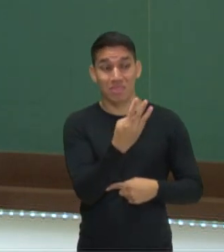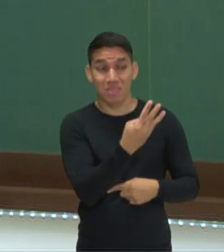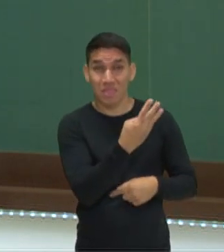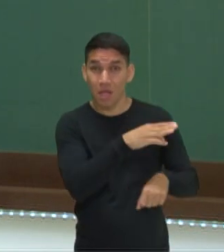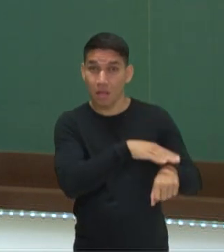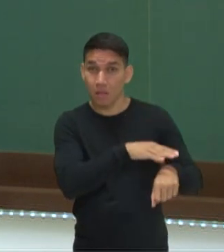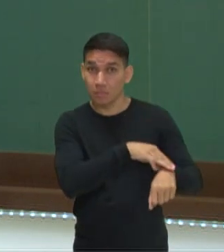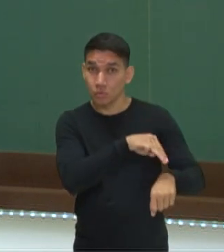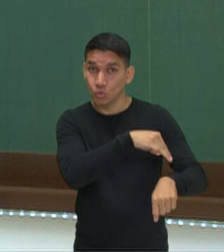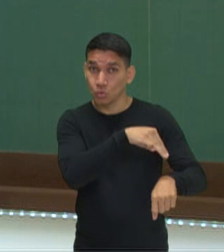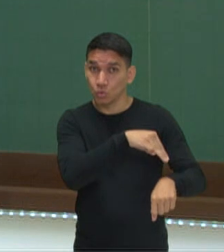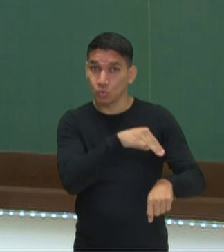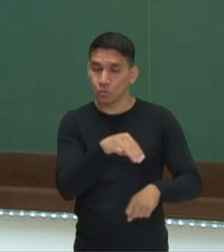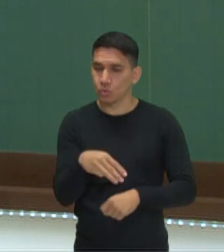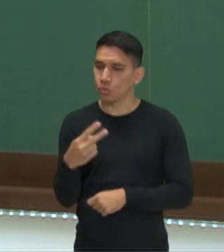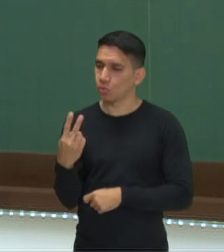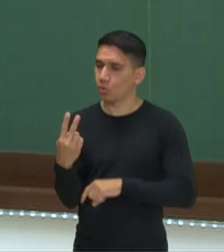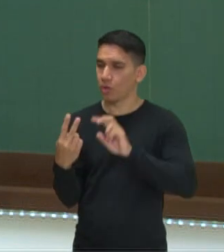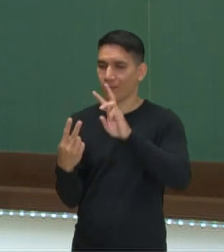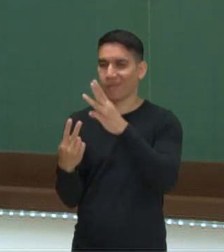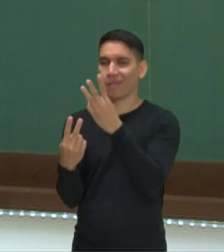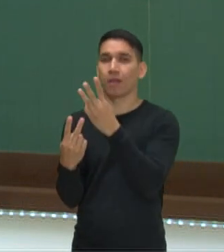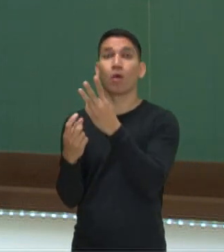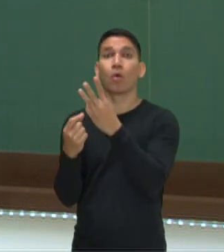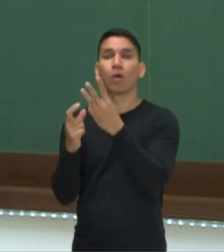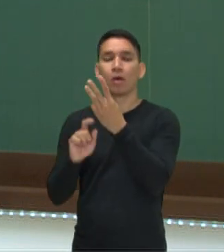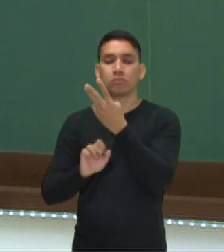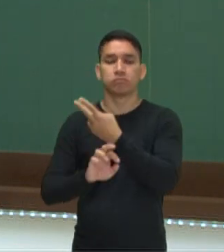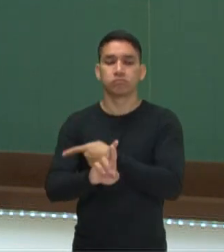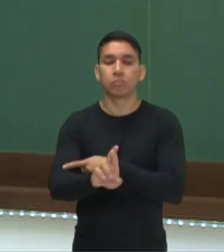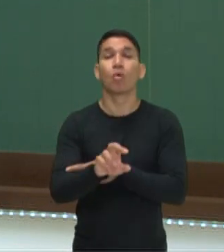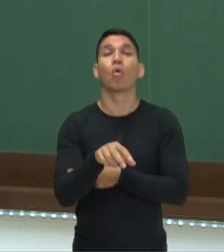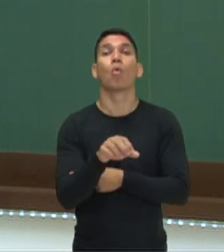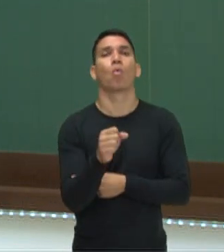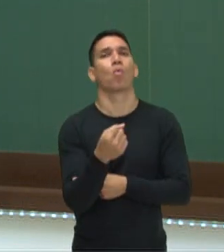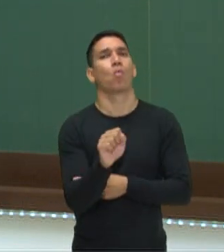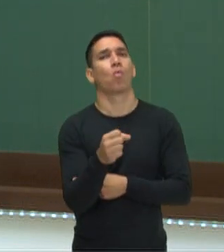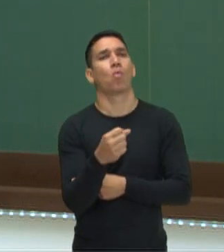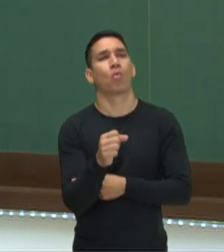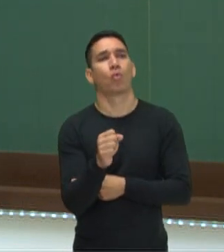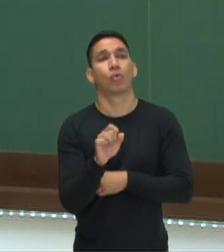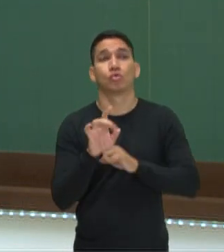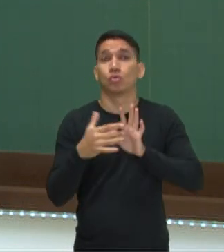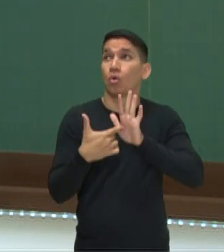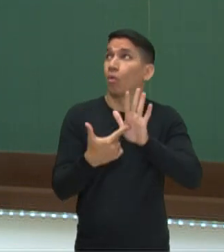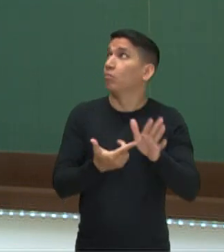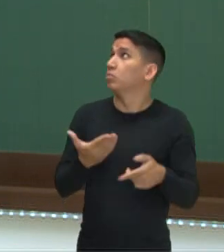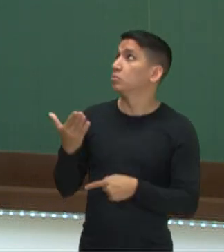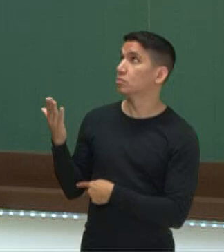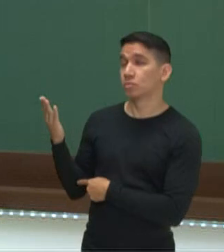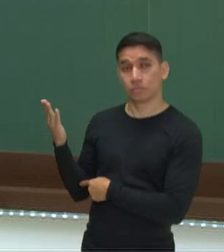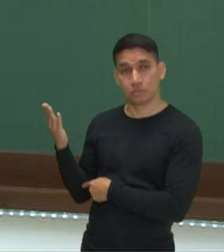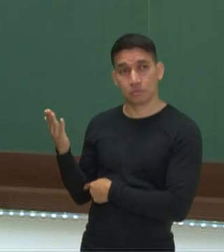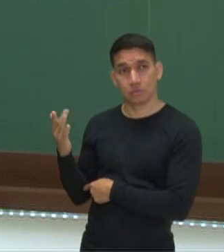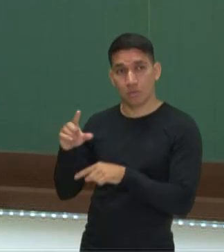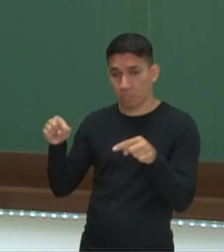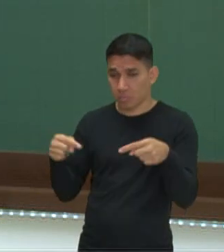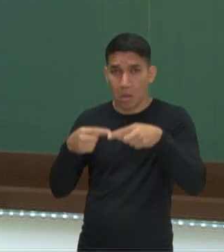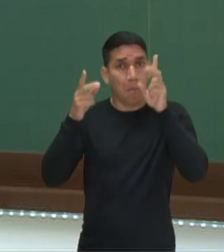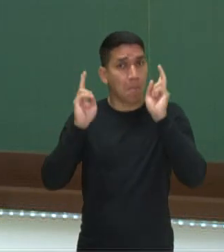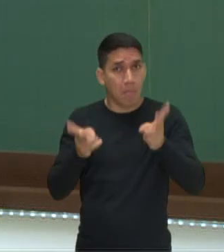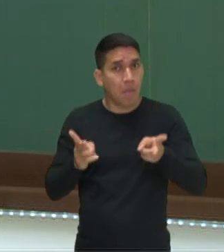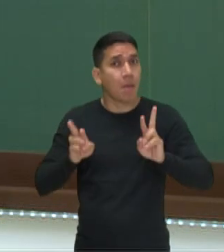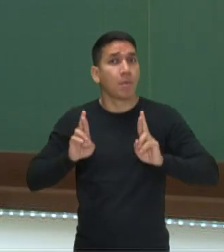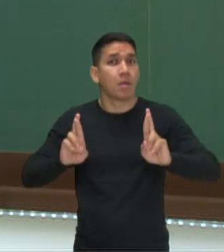então 2 elevado na 3, que nós temos 8, né? Então aqui a gente só representou o mesmo